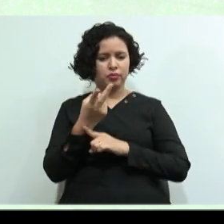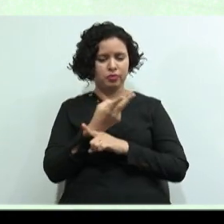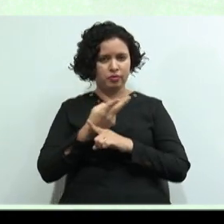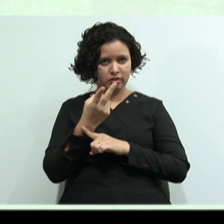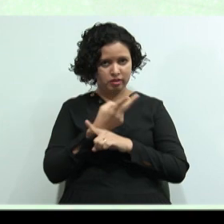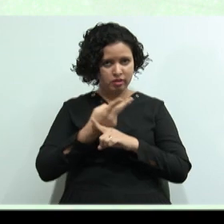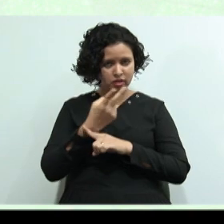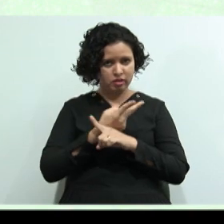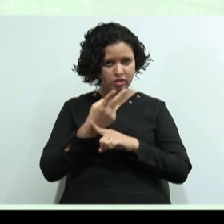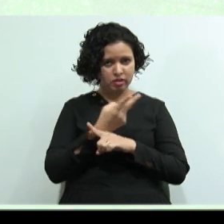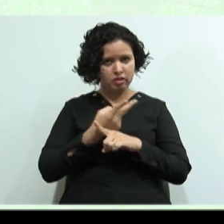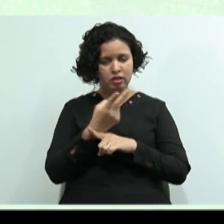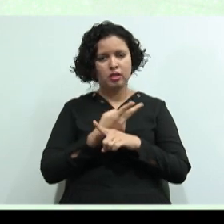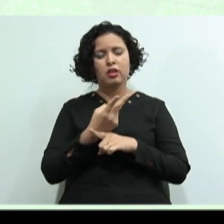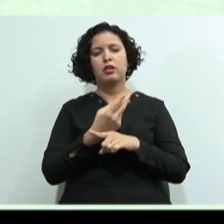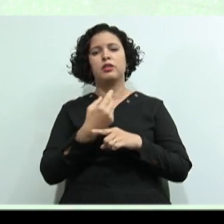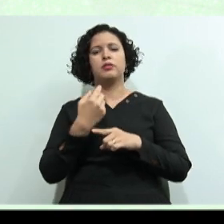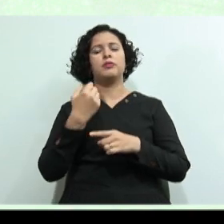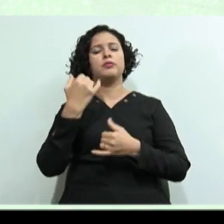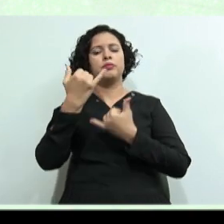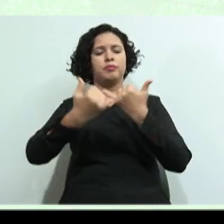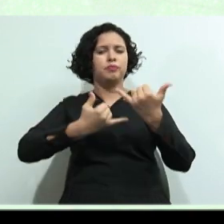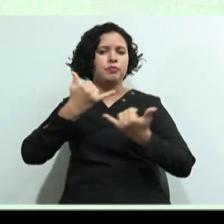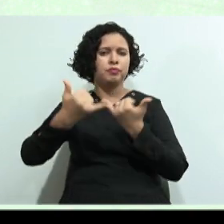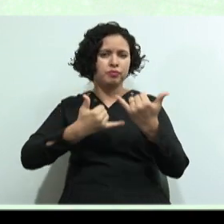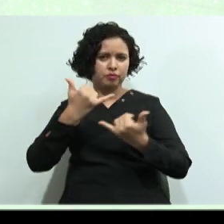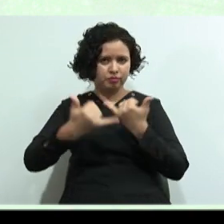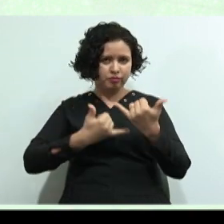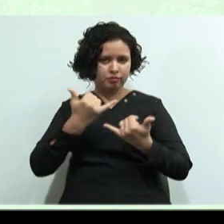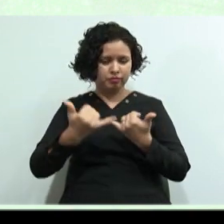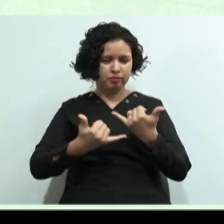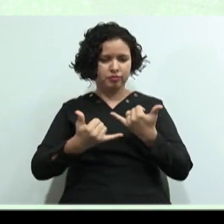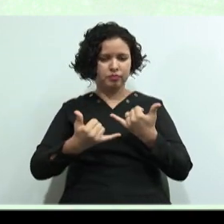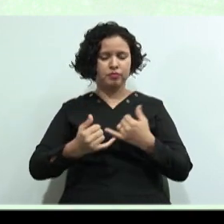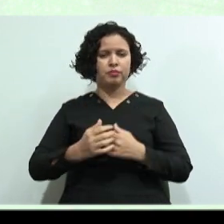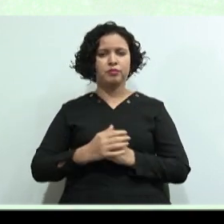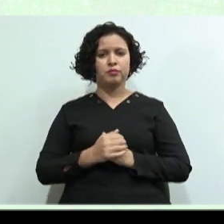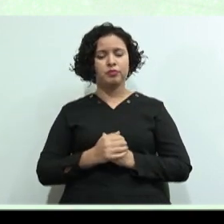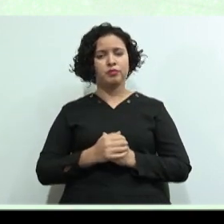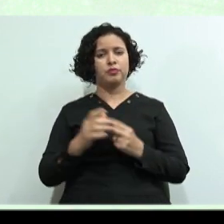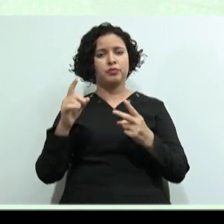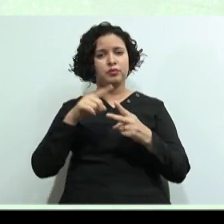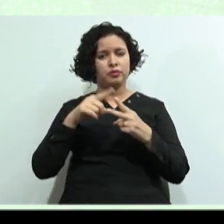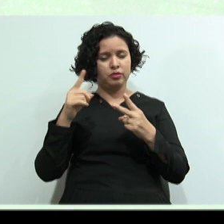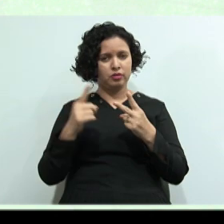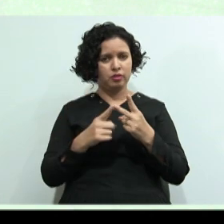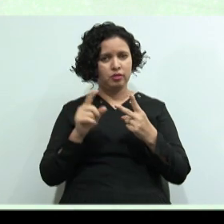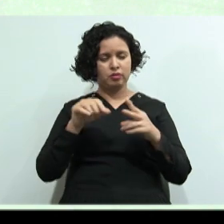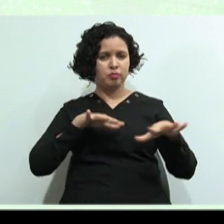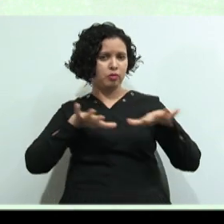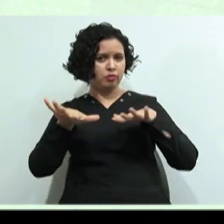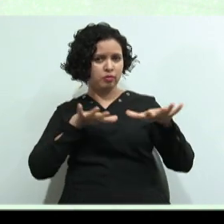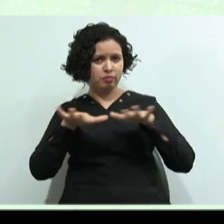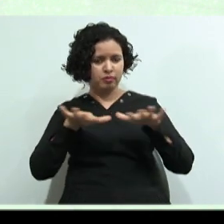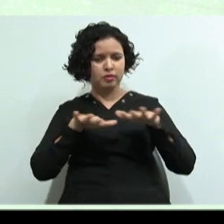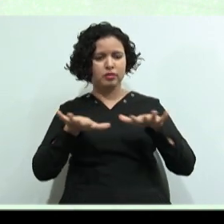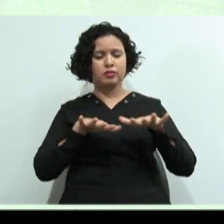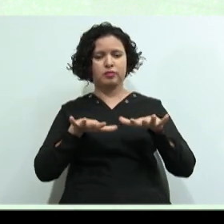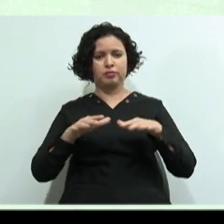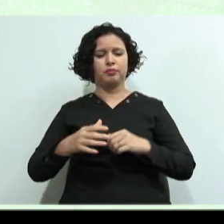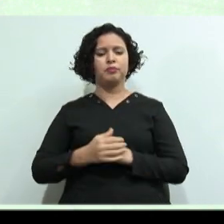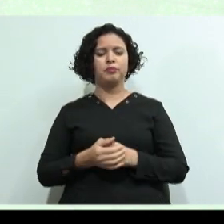Ela vai fazer o sinal, ó, o sinal procurar aí. Agora, o sinal brincar. São dois com movimento